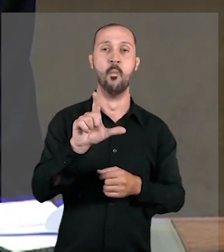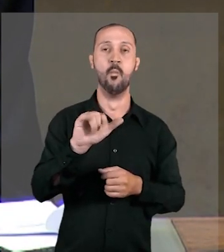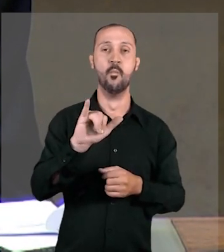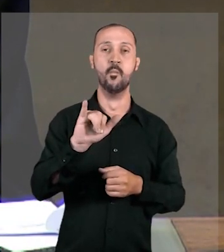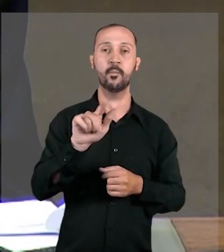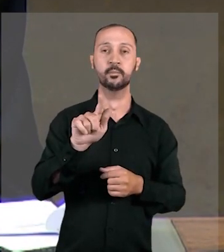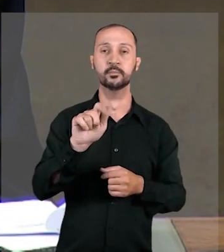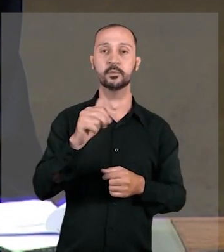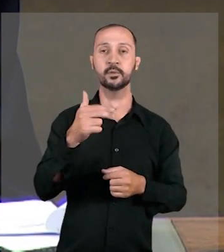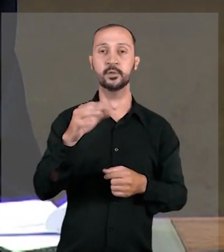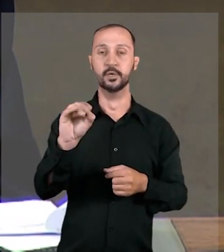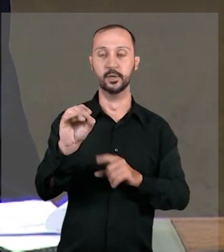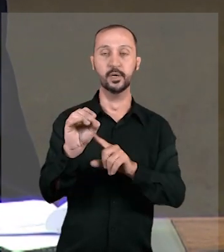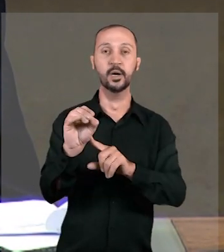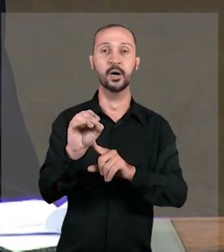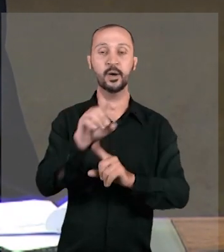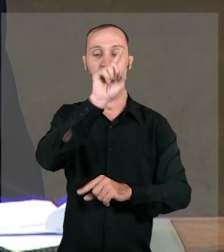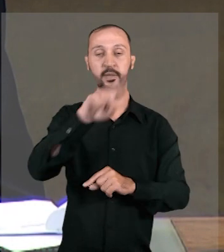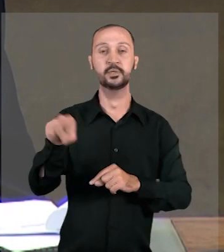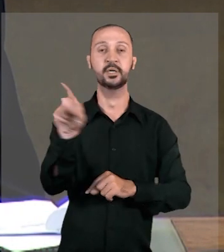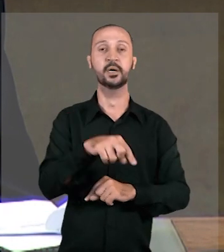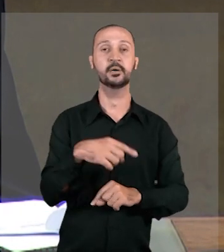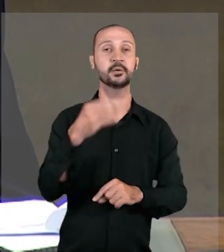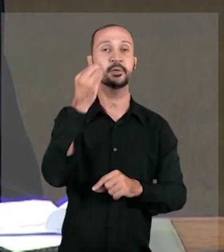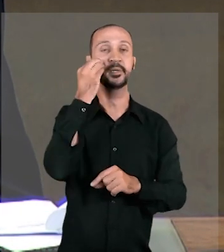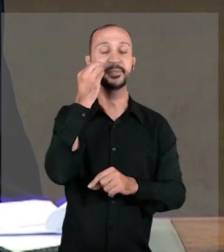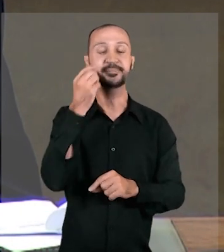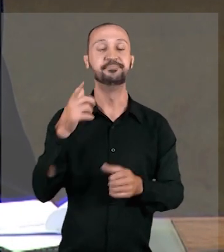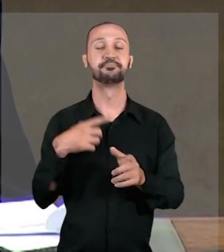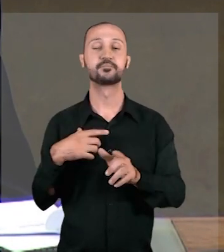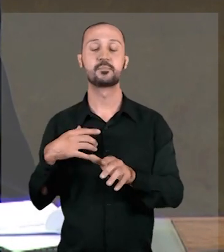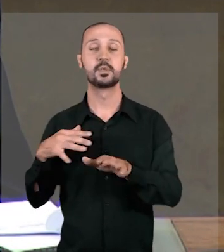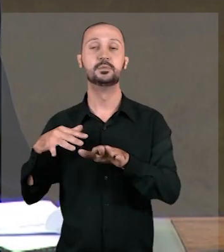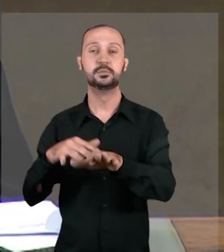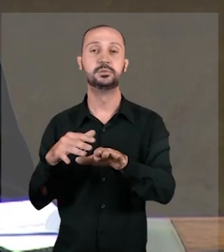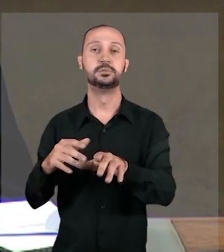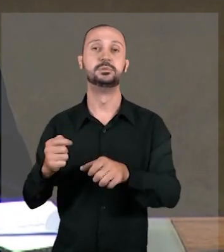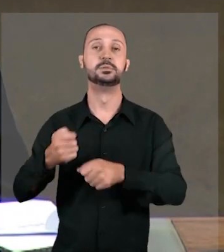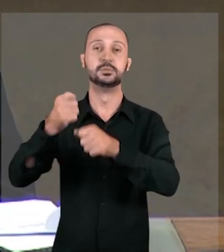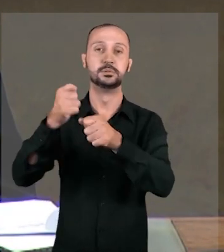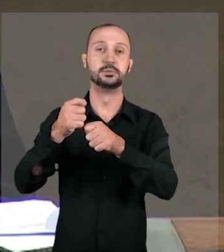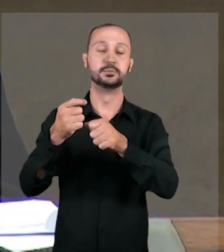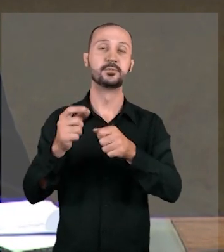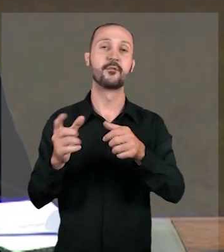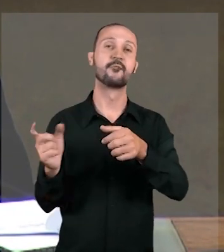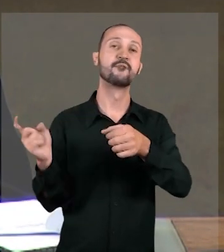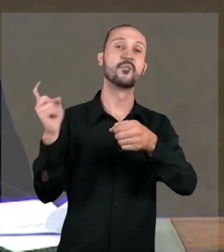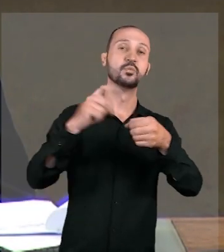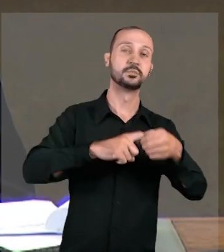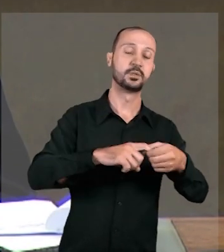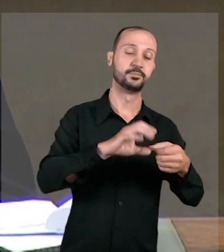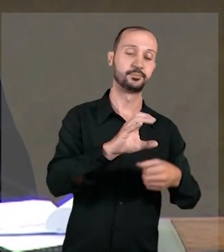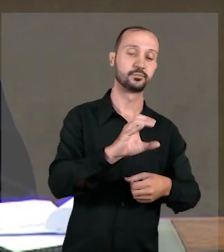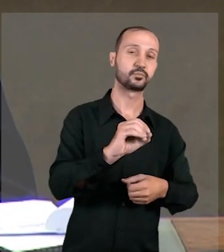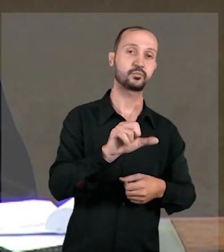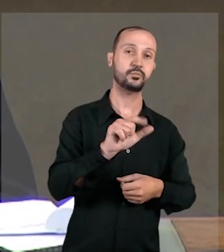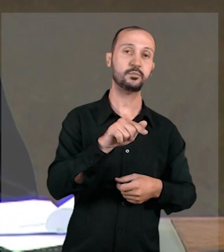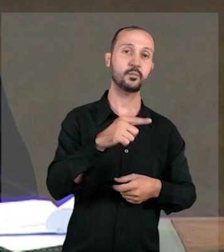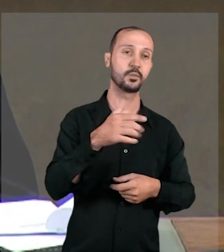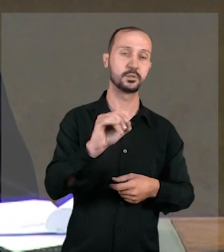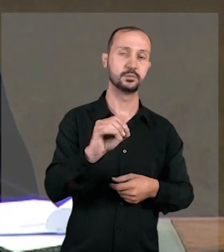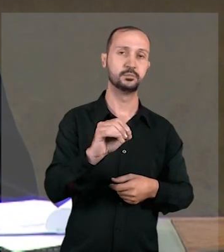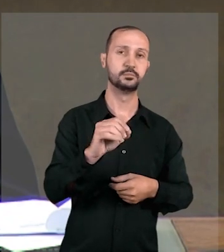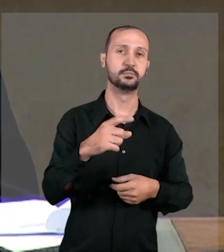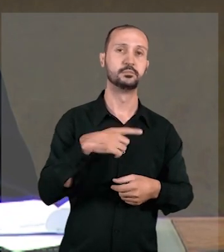Um dos expositores lembrava que há uma tentativa de retomar as coligações. Pessoalmente,